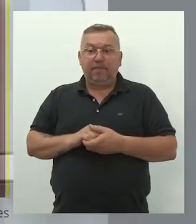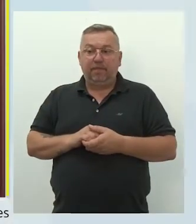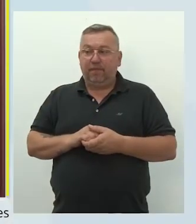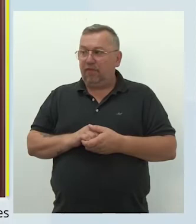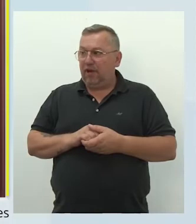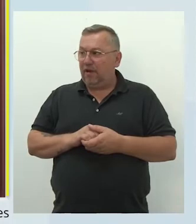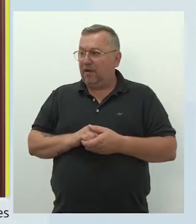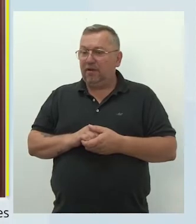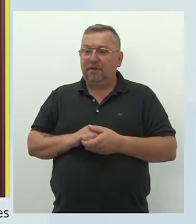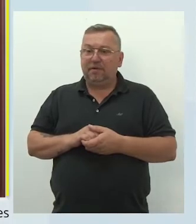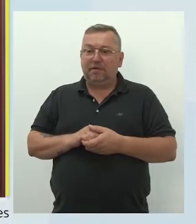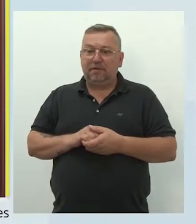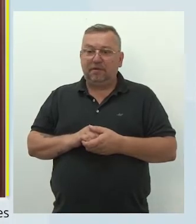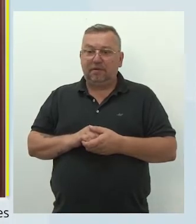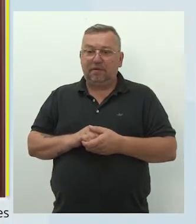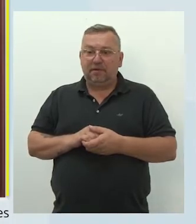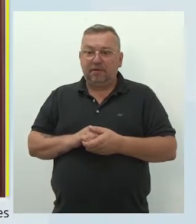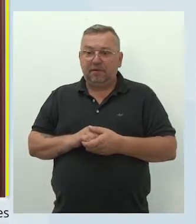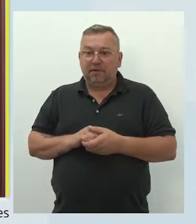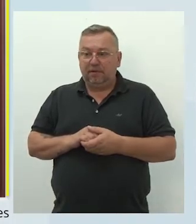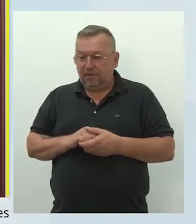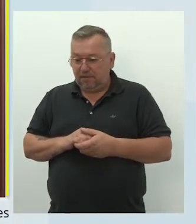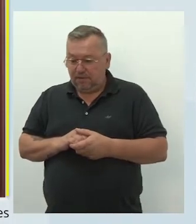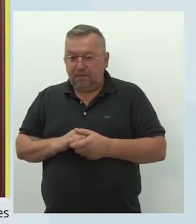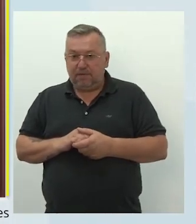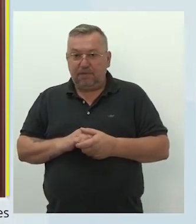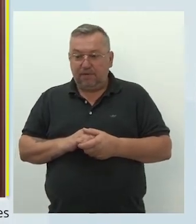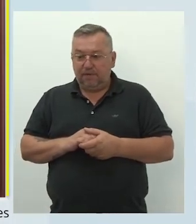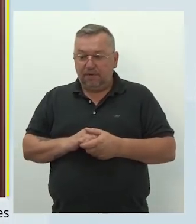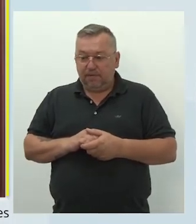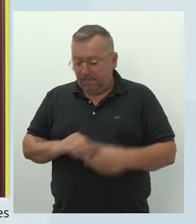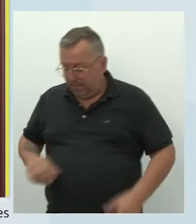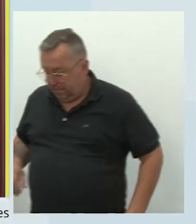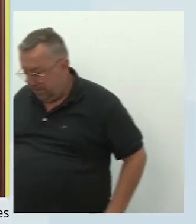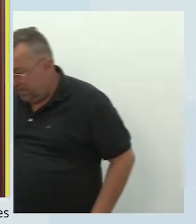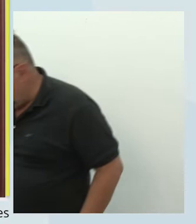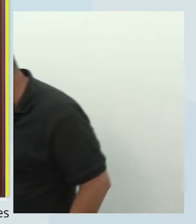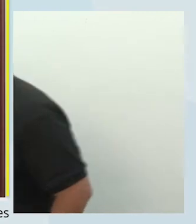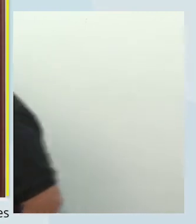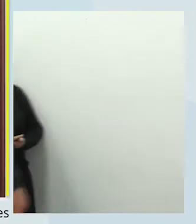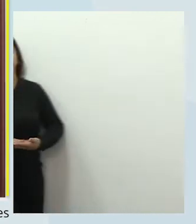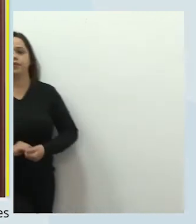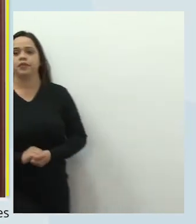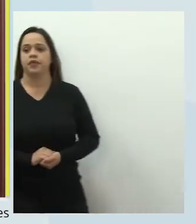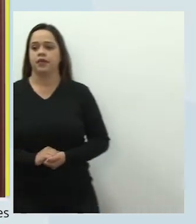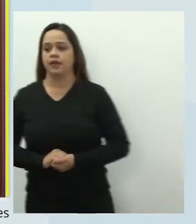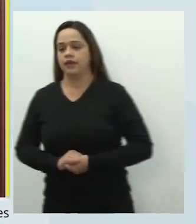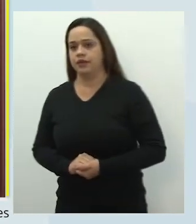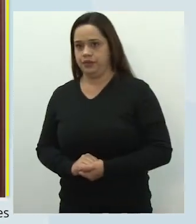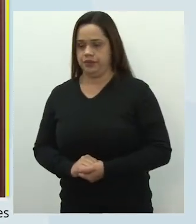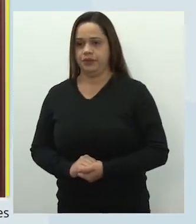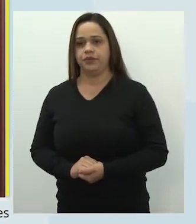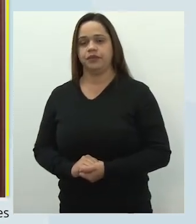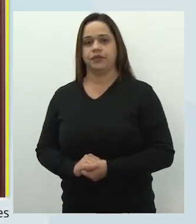dizer, tá? Ô, Carol, só vou... Não, pode continuar. Então, reparem